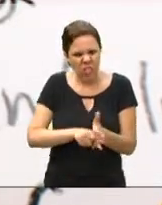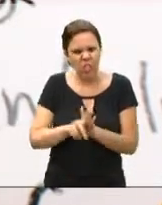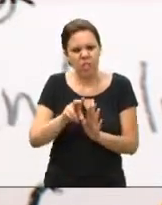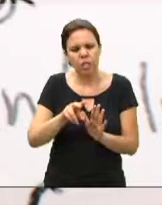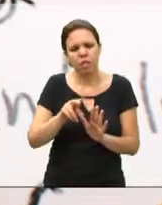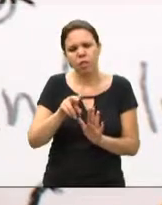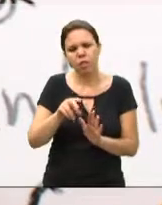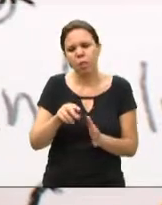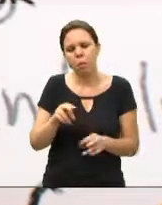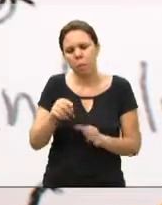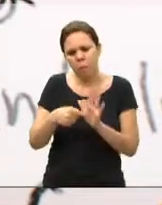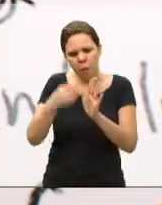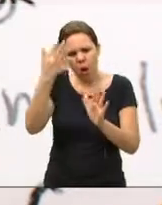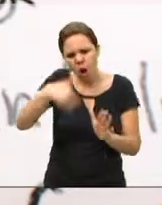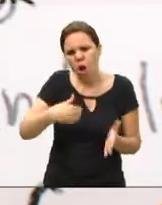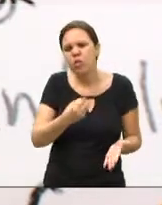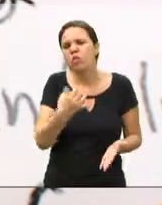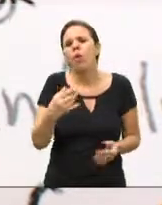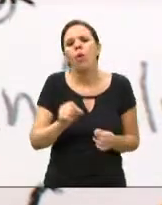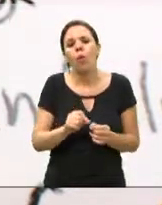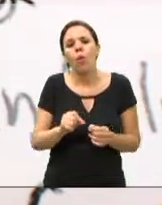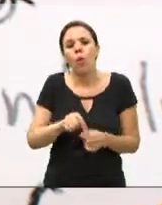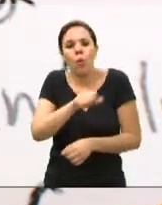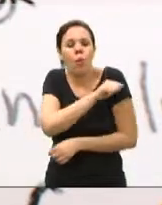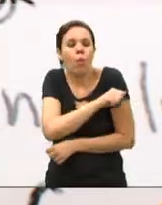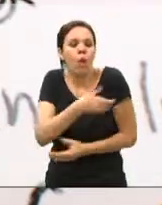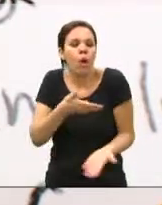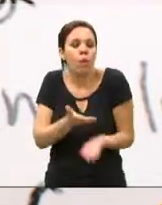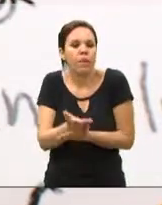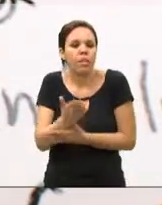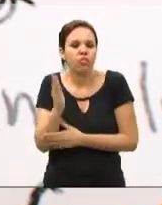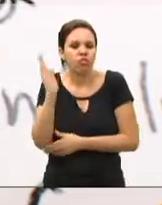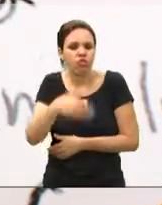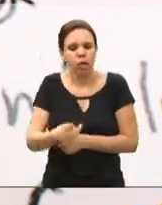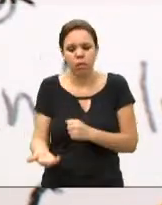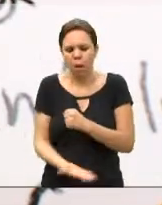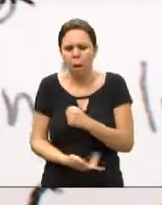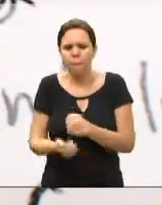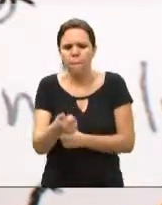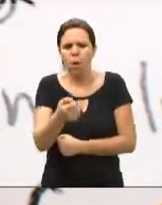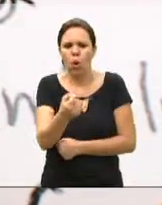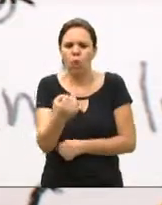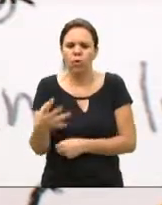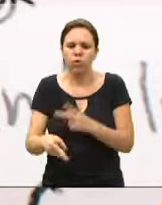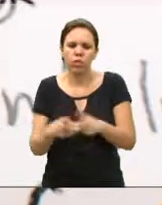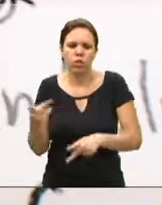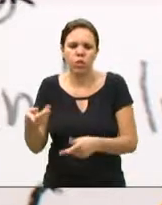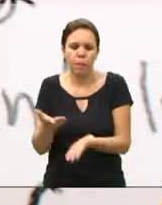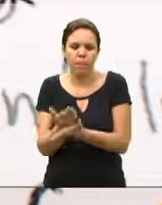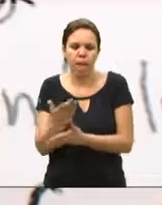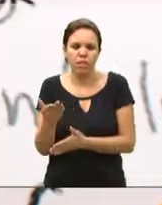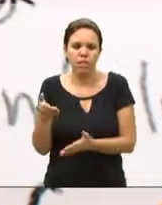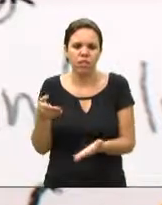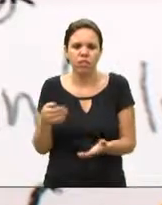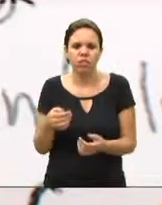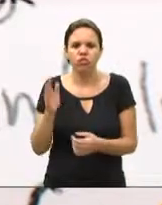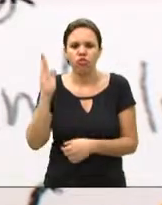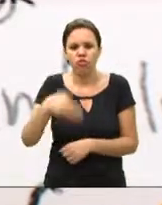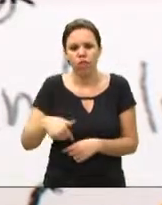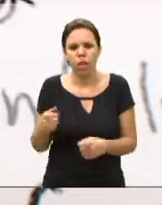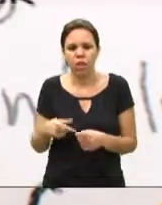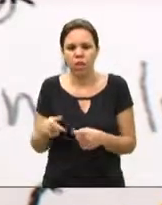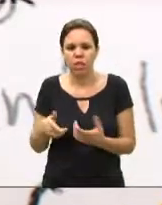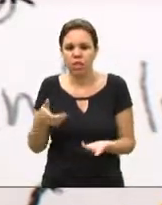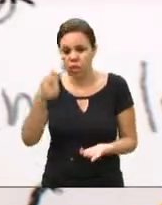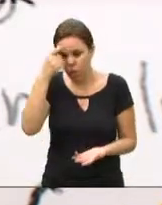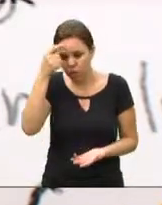estatística mostra que um aluno passar direto de um terceiro ano é bem baixa. Então, ele precisa ter consciência de que, provavelmente, ele, às vezes, vai